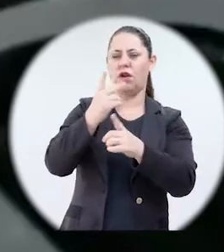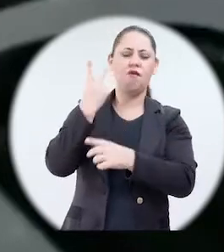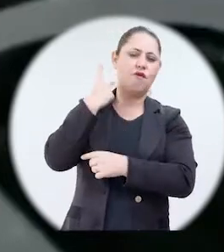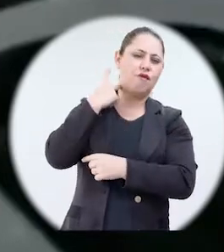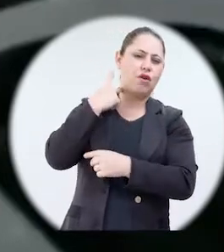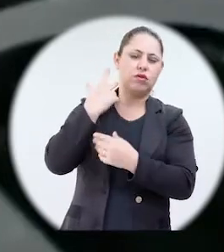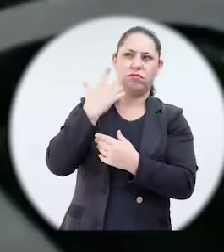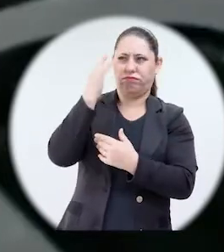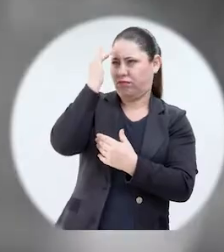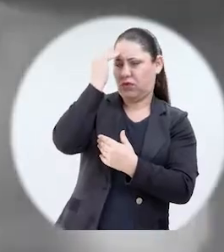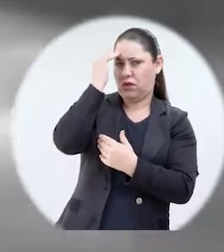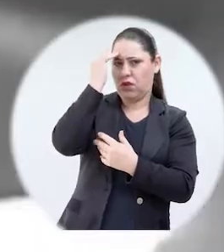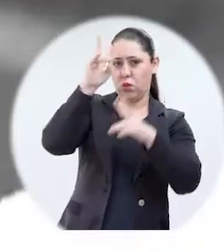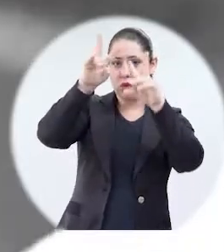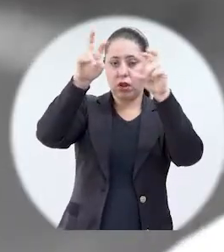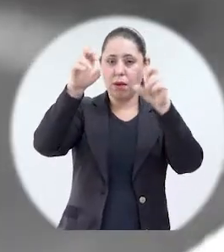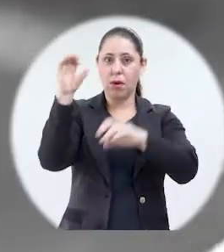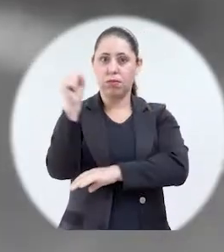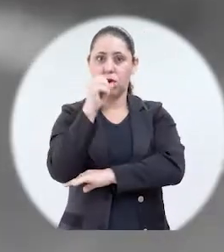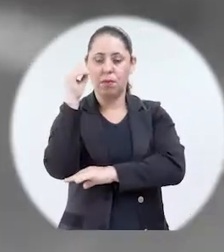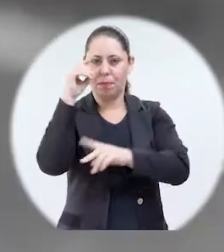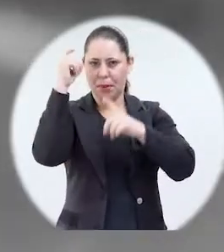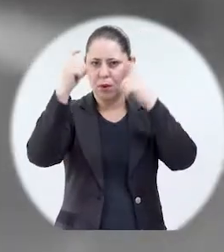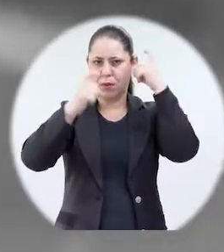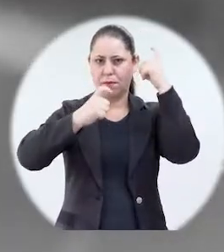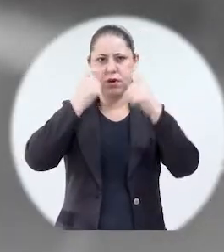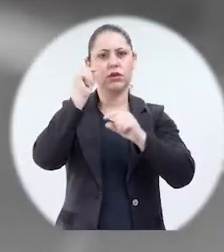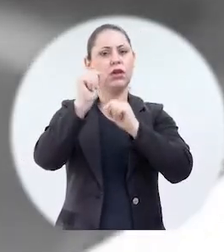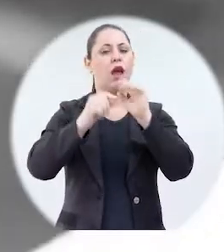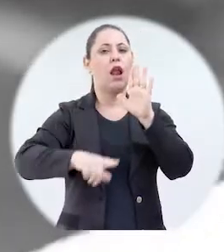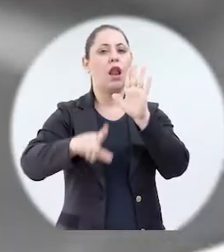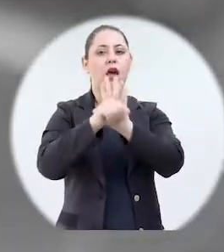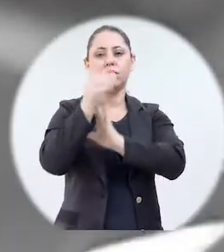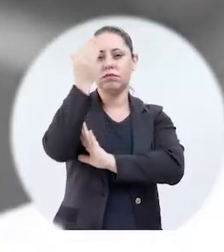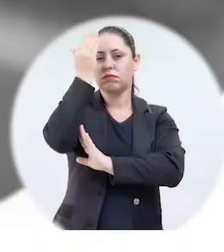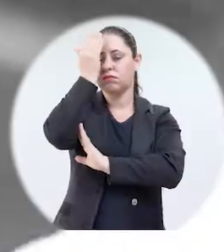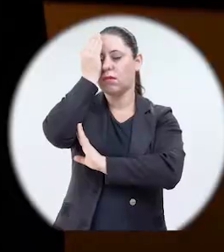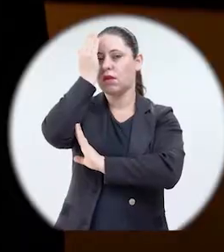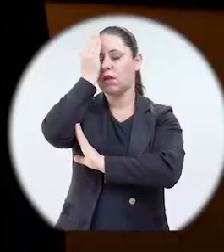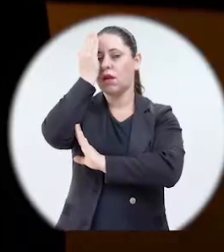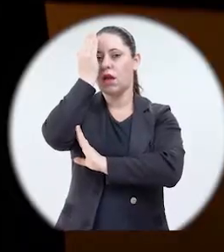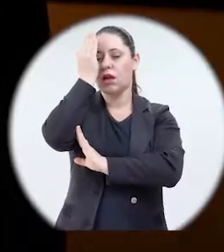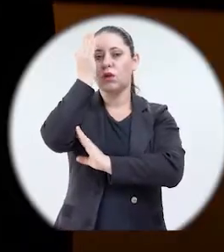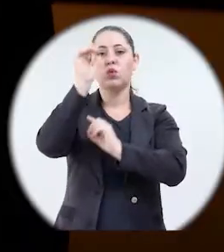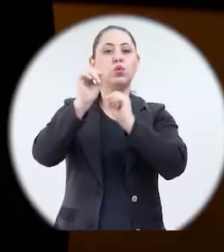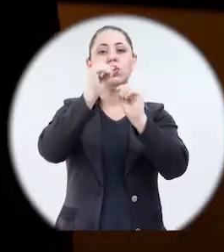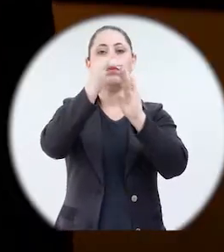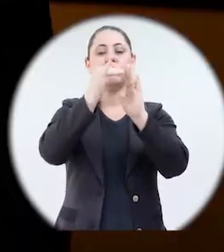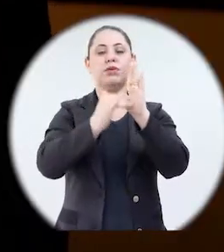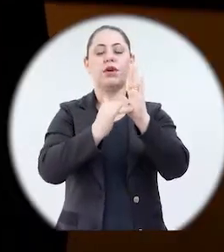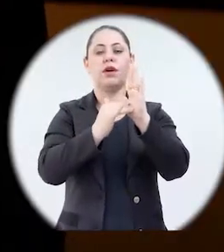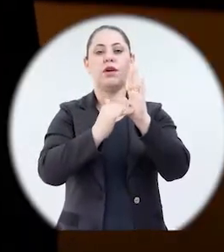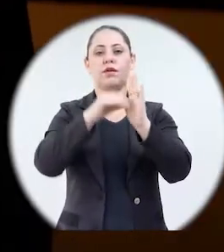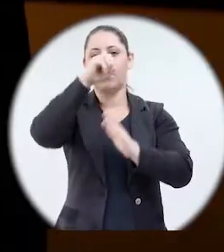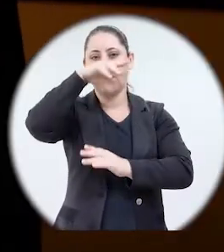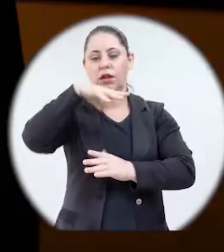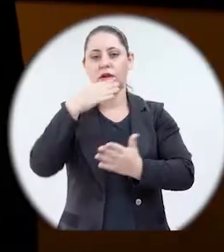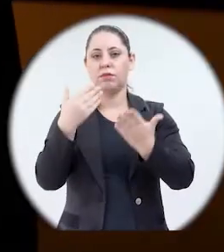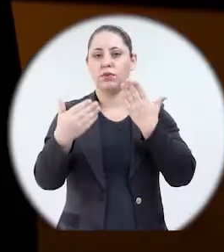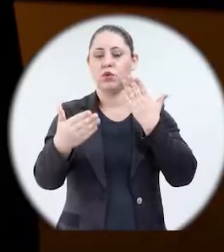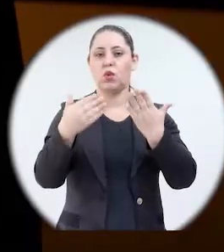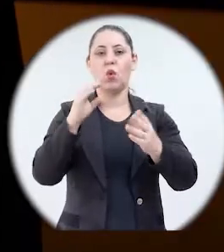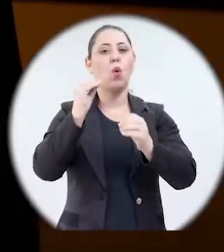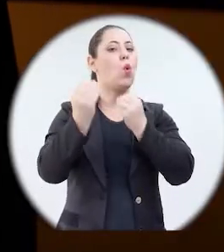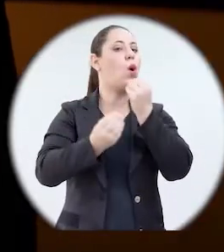pelas vítimas. O tema é tão grave e preocupante que a Lei Maria da Penha caracterizou a violência psicológica